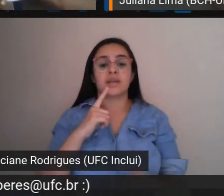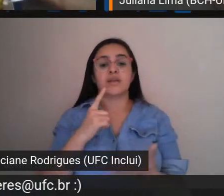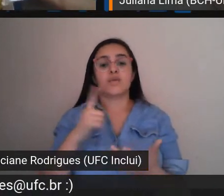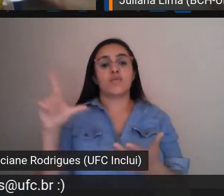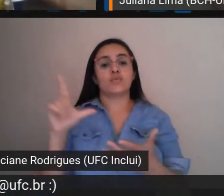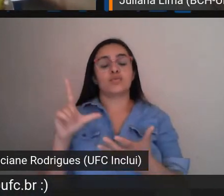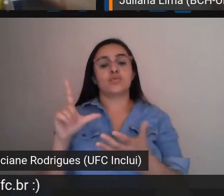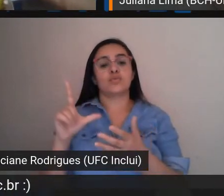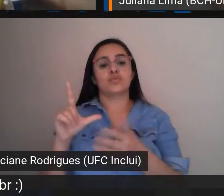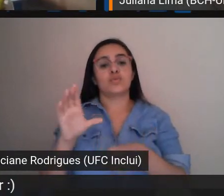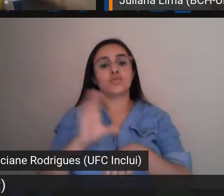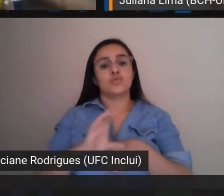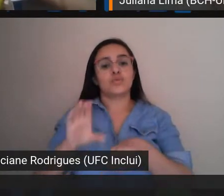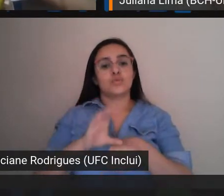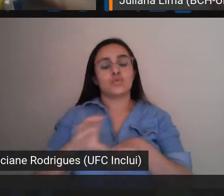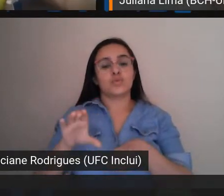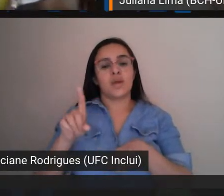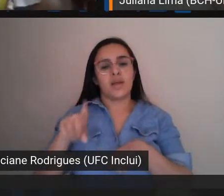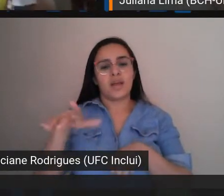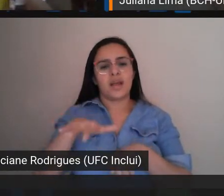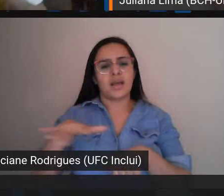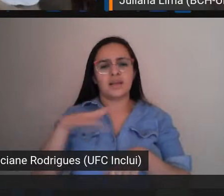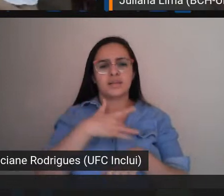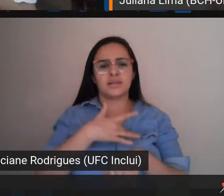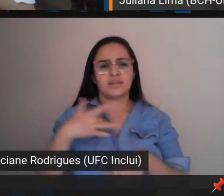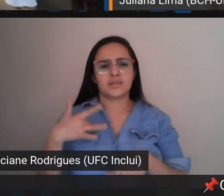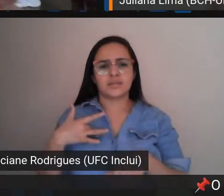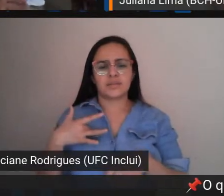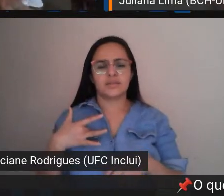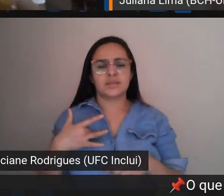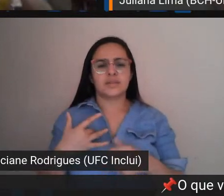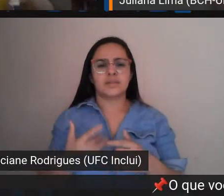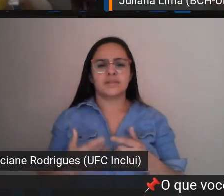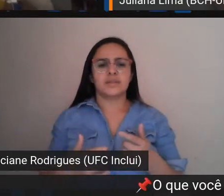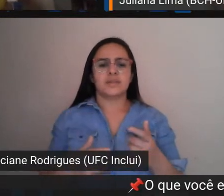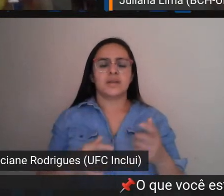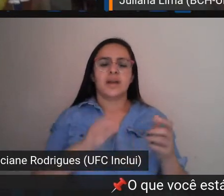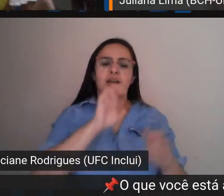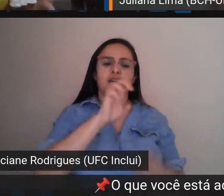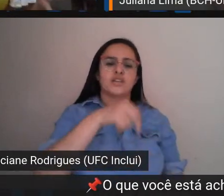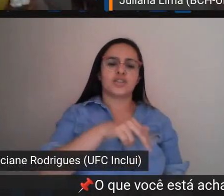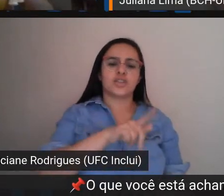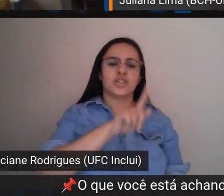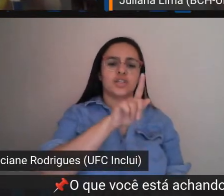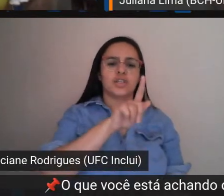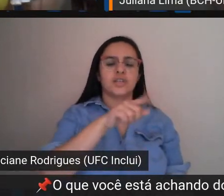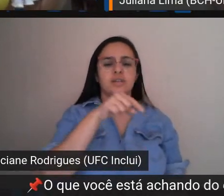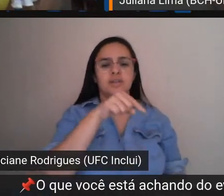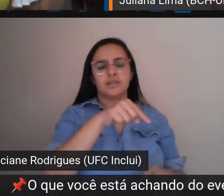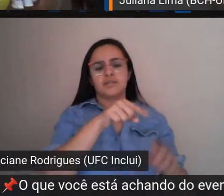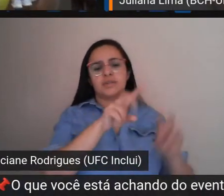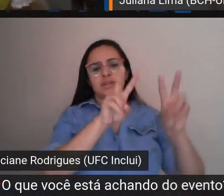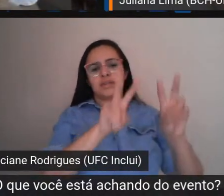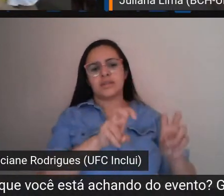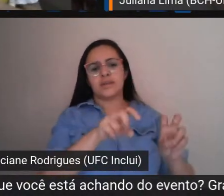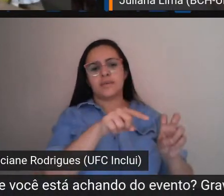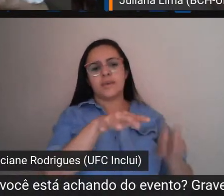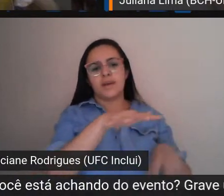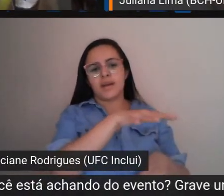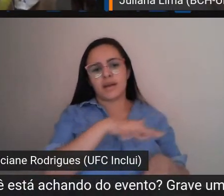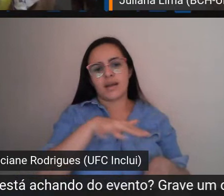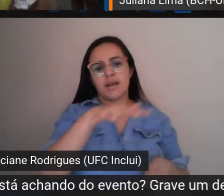que a Campbell, ela também dá uma arranhadinha, tipo assim, exato, digamos assim, engenharia, você vai ver uma intervenção de áreas